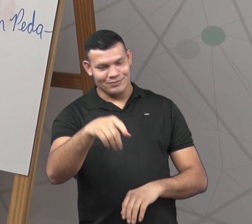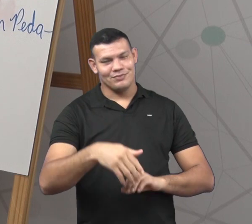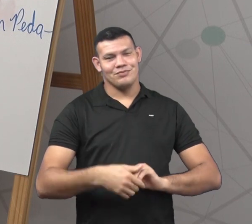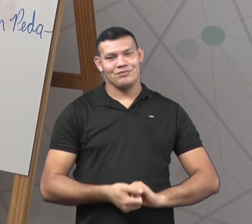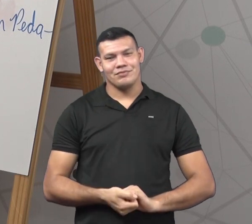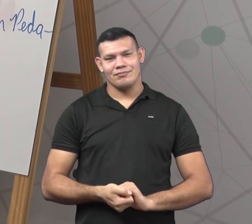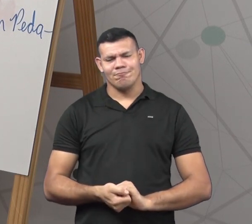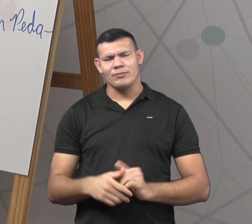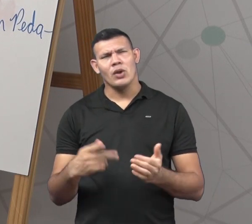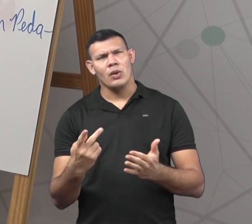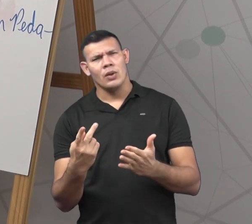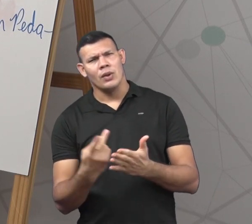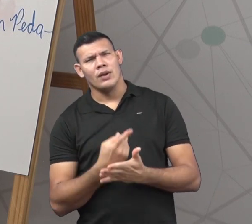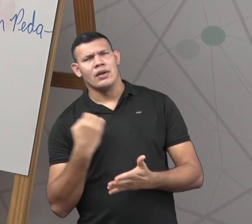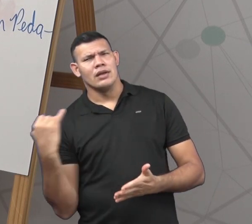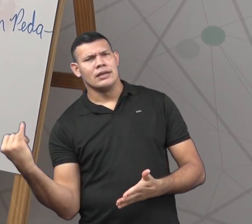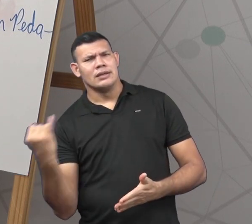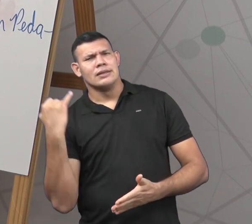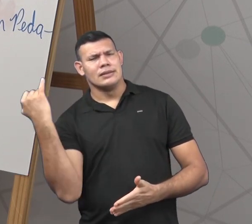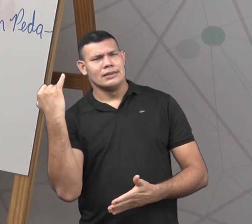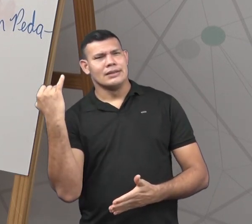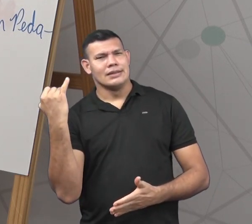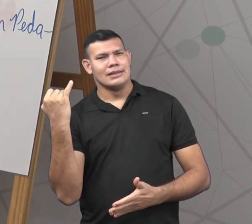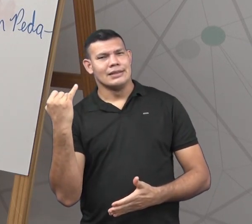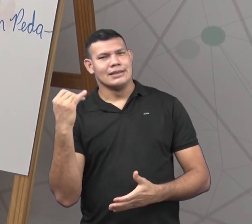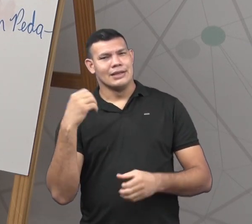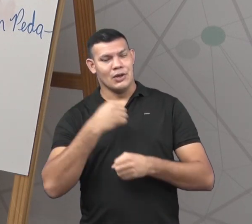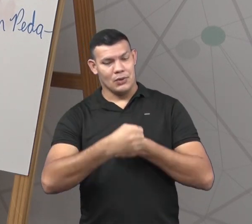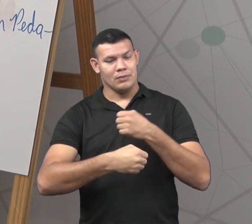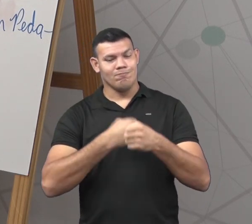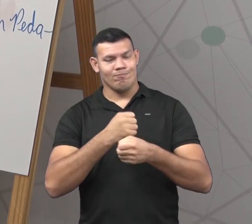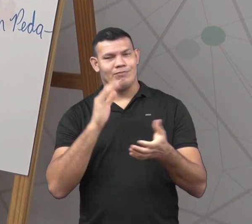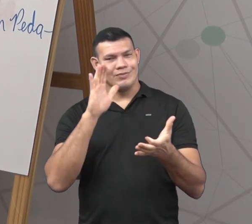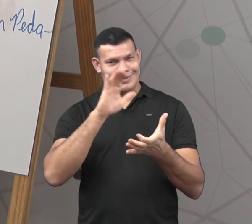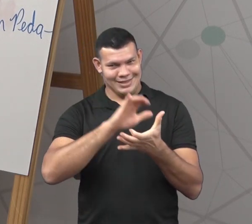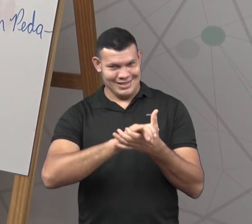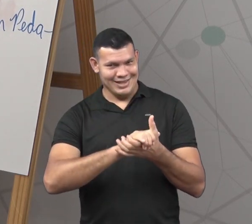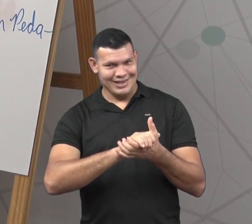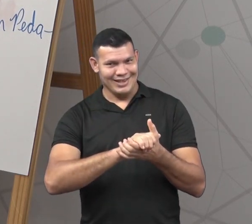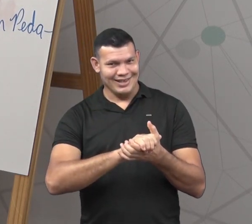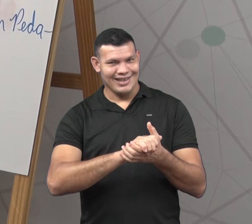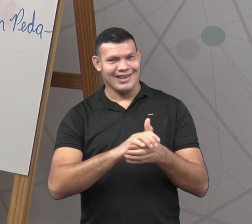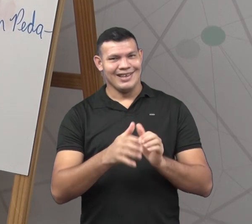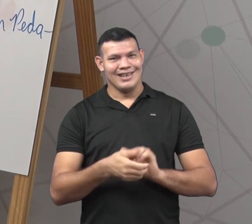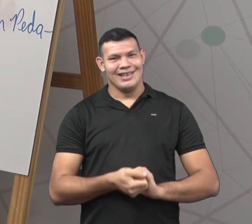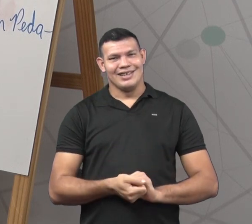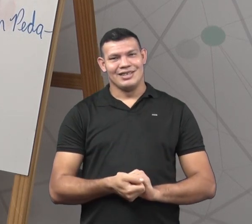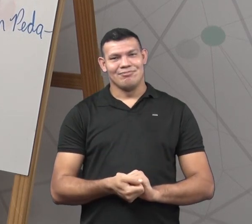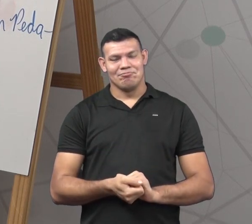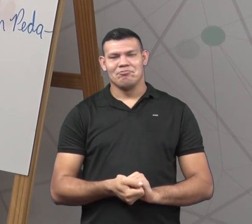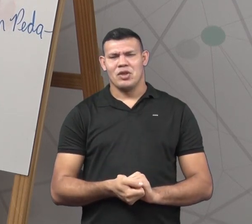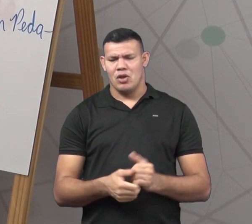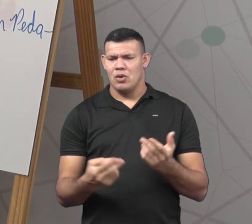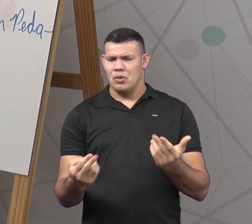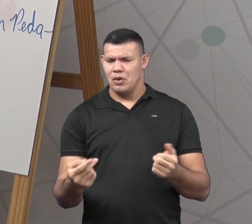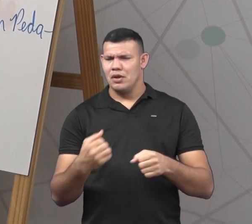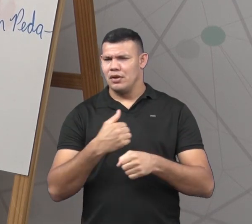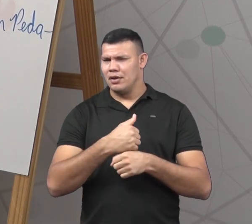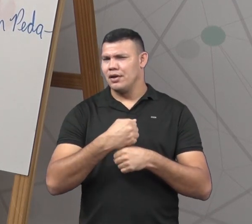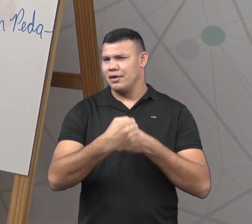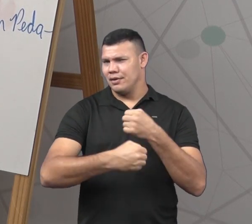outro fato importante, foi o ano também que eu me casei. Eu posso colocar aqui também nessa mesmo ano eu coloquei.